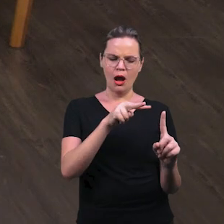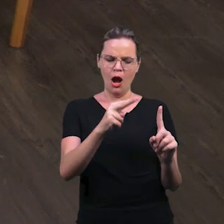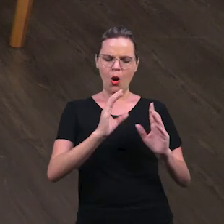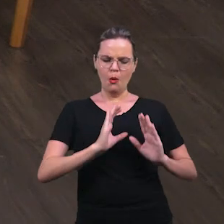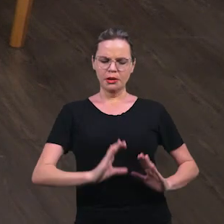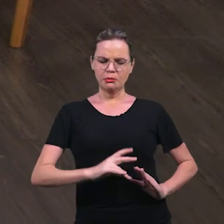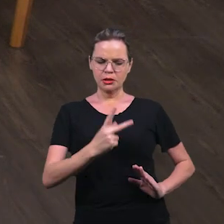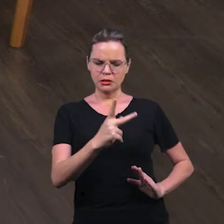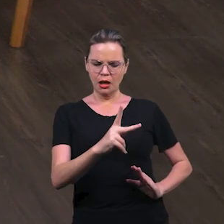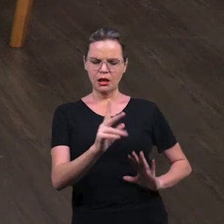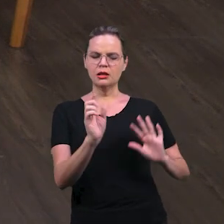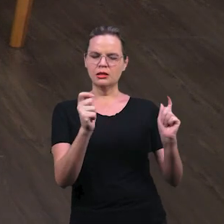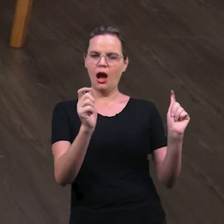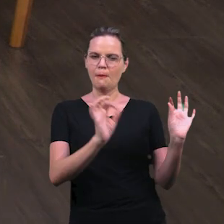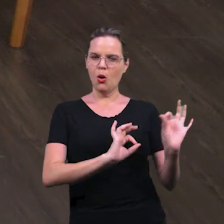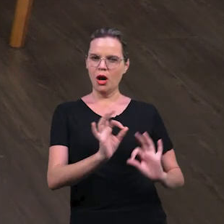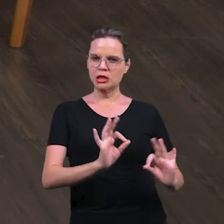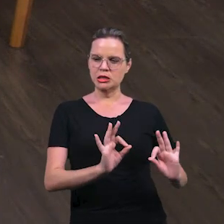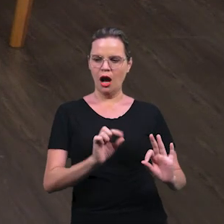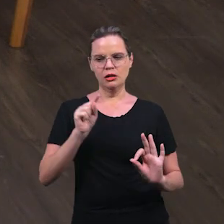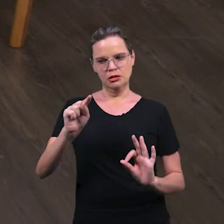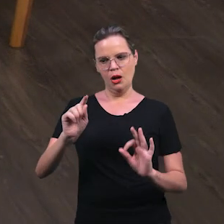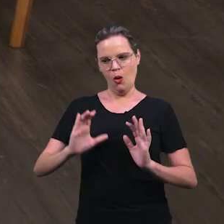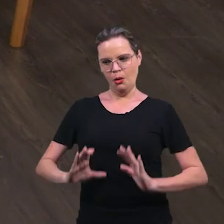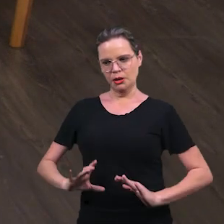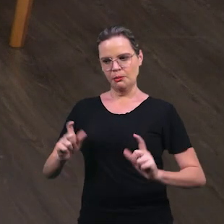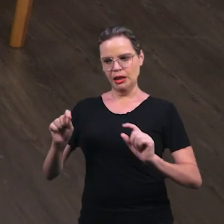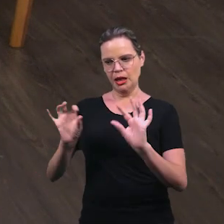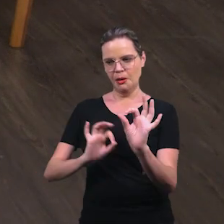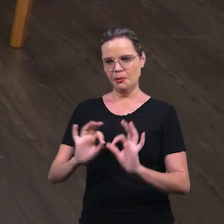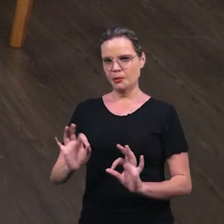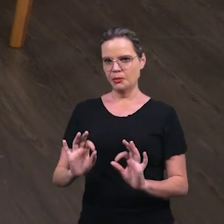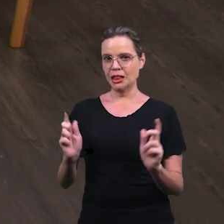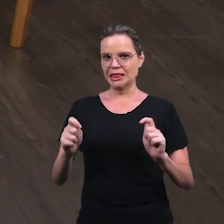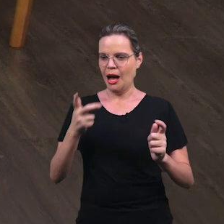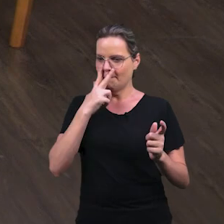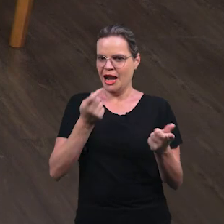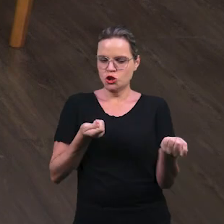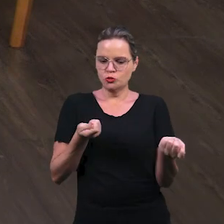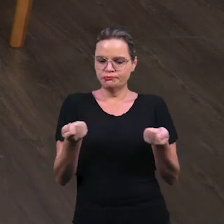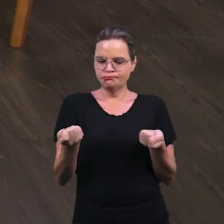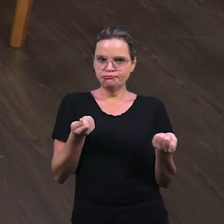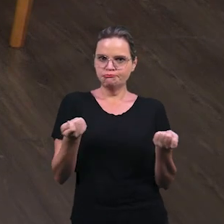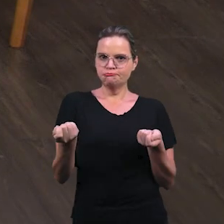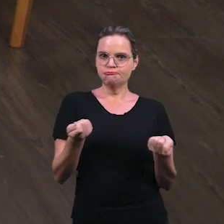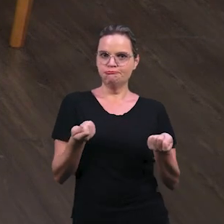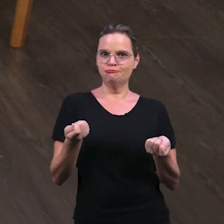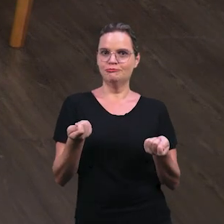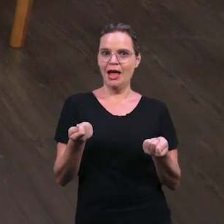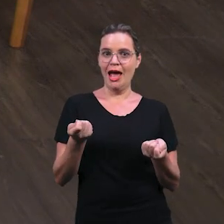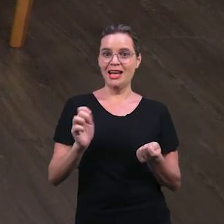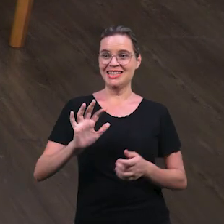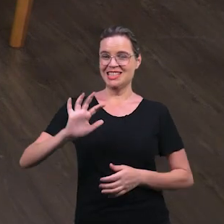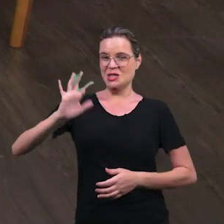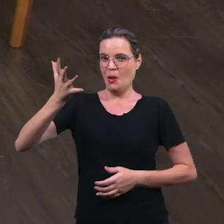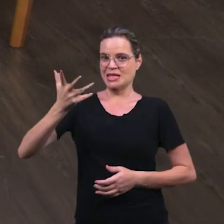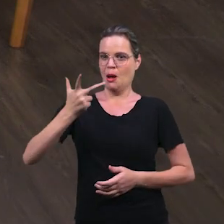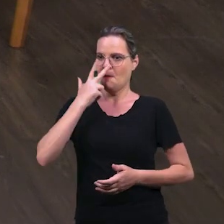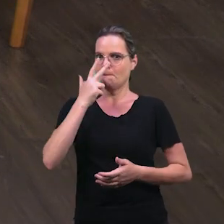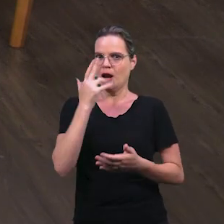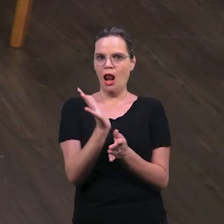visão, né, que você pode organizar, que você pode, né, dominar, né,